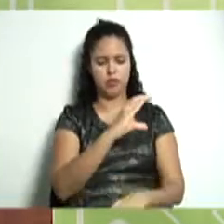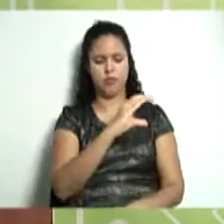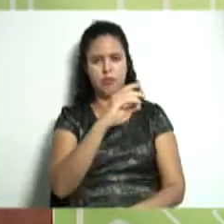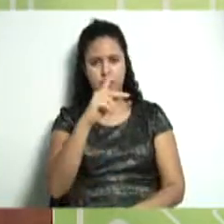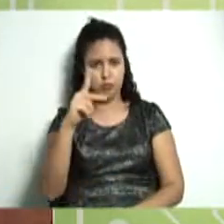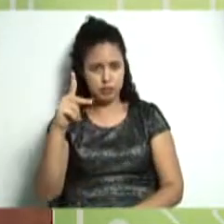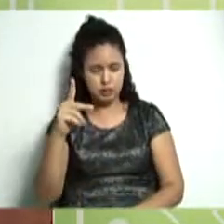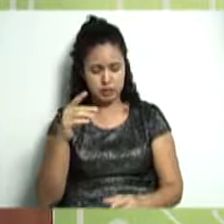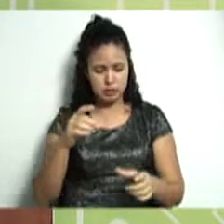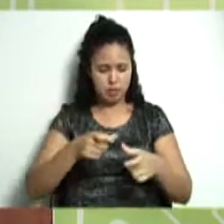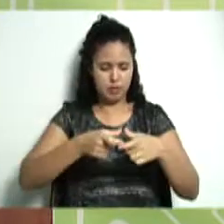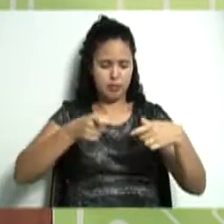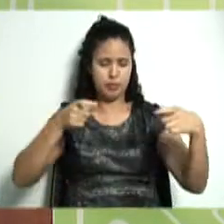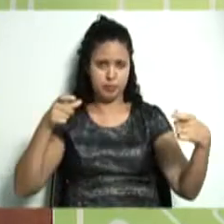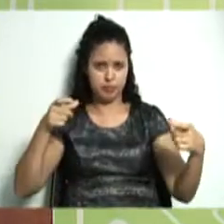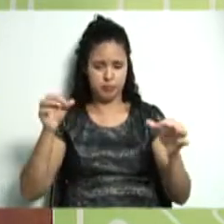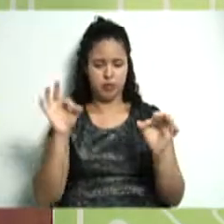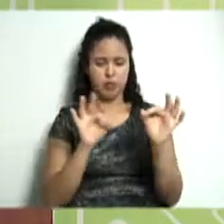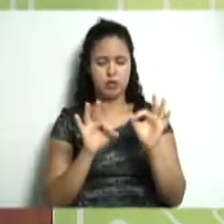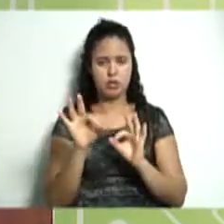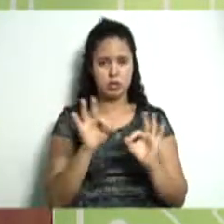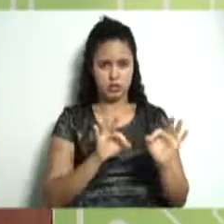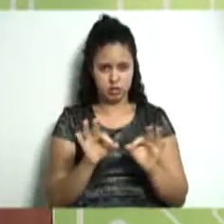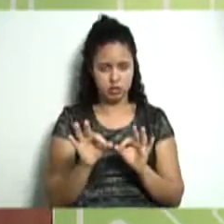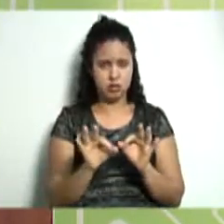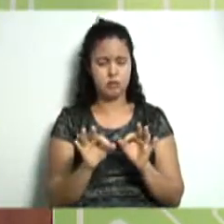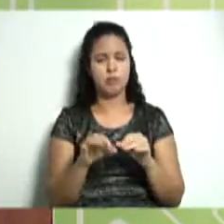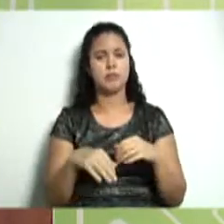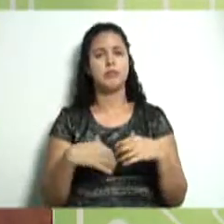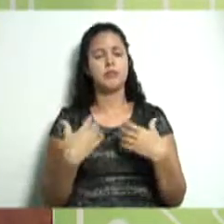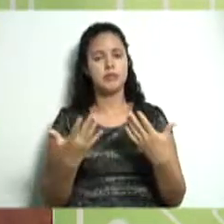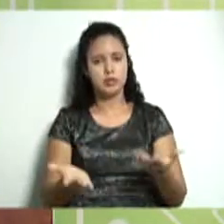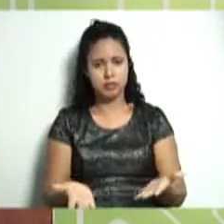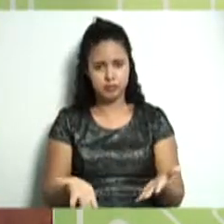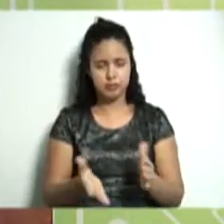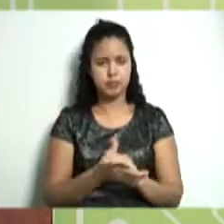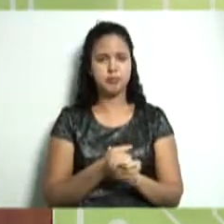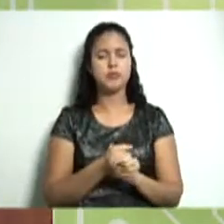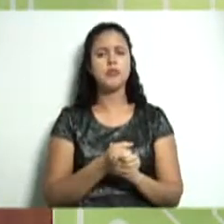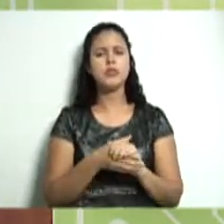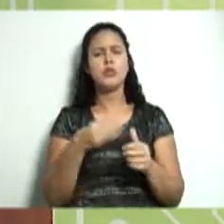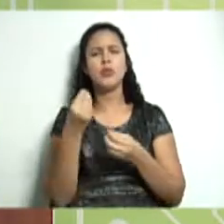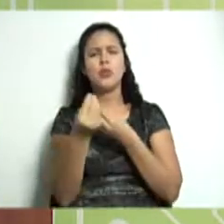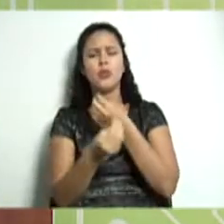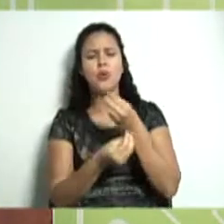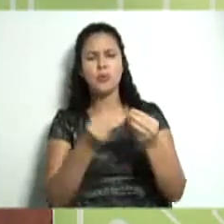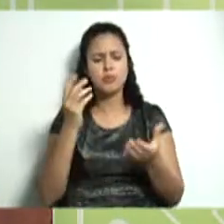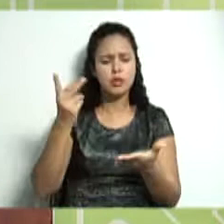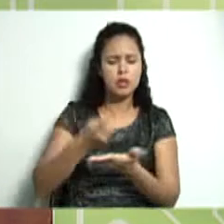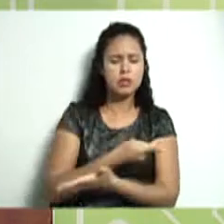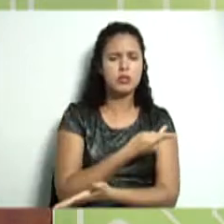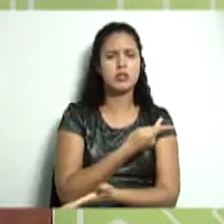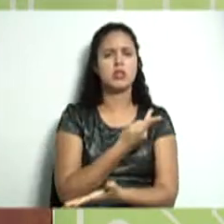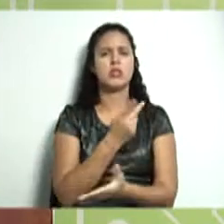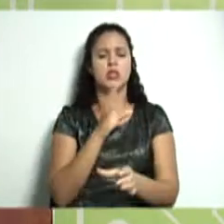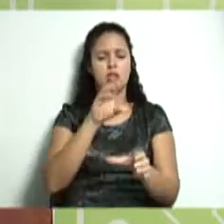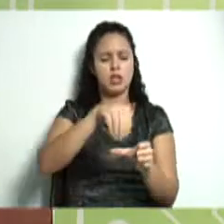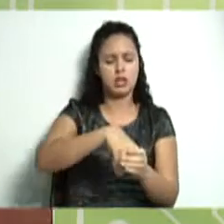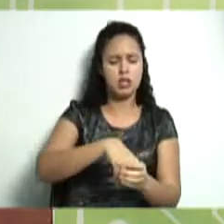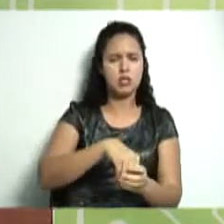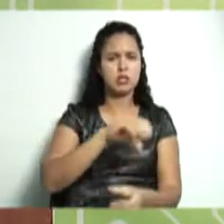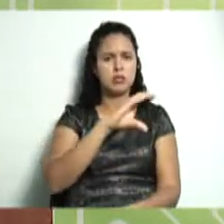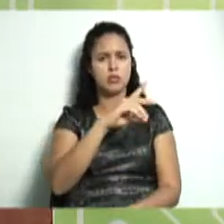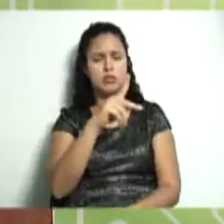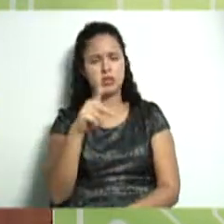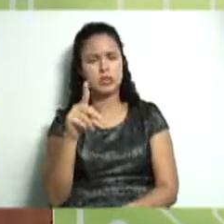tem como dizer, por exemplo, aspectos mais específicos. Ah, professora, como acontece o procedimento dentro de